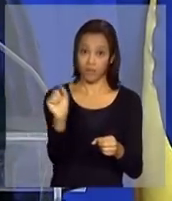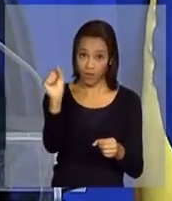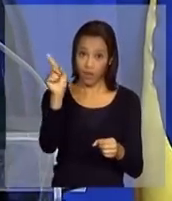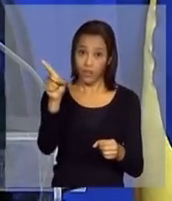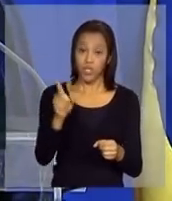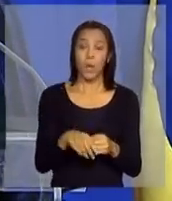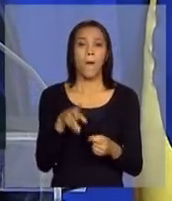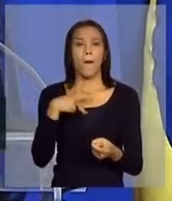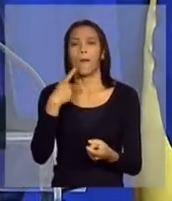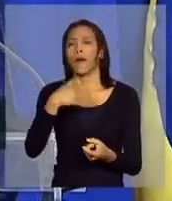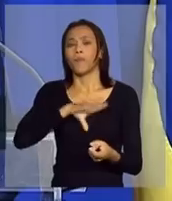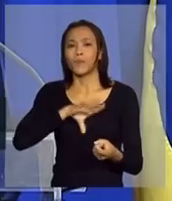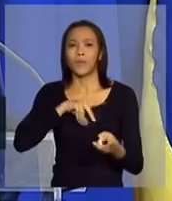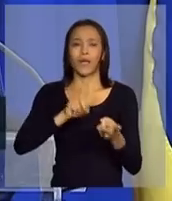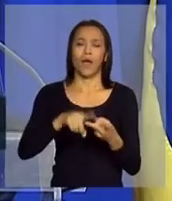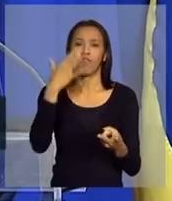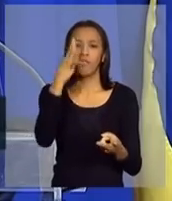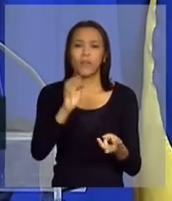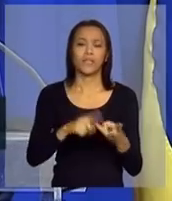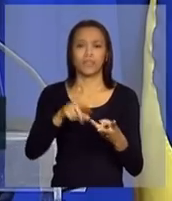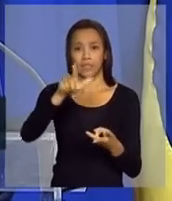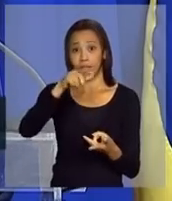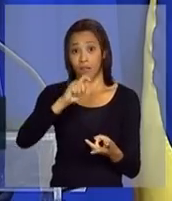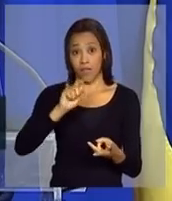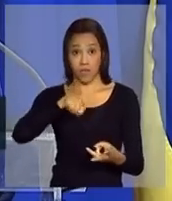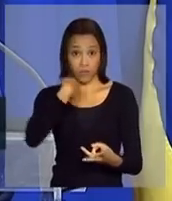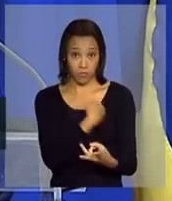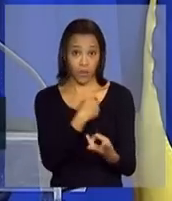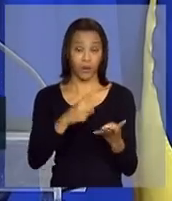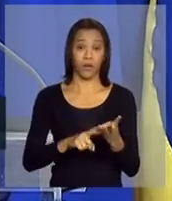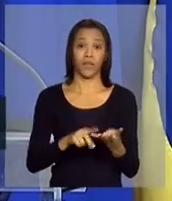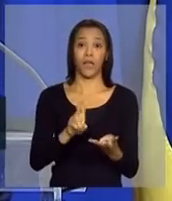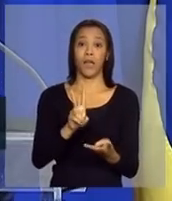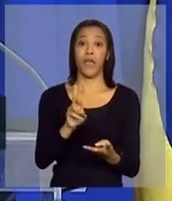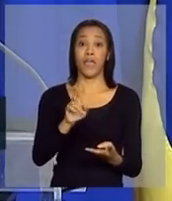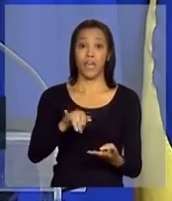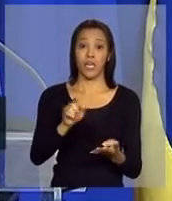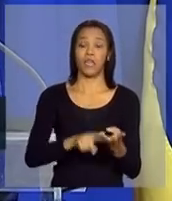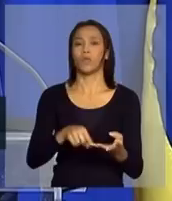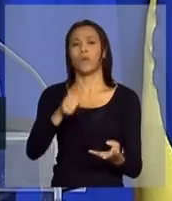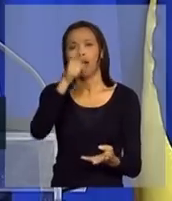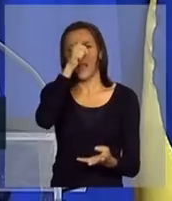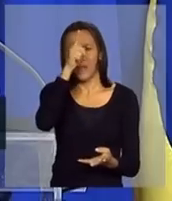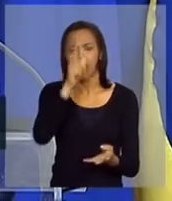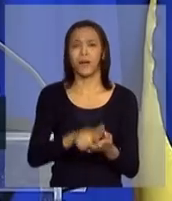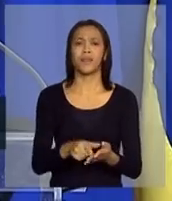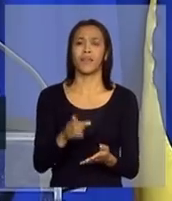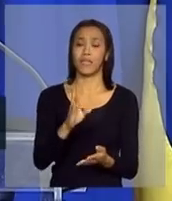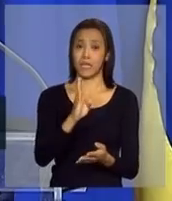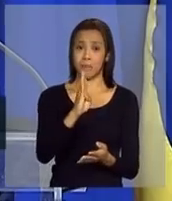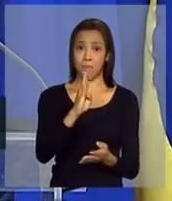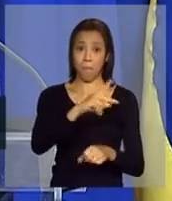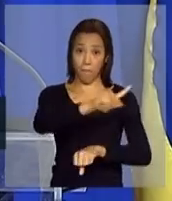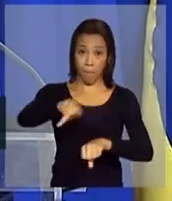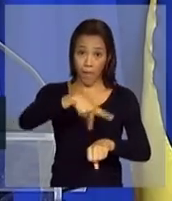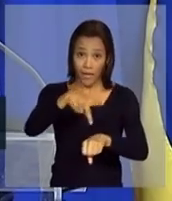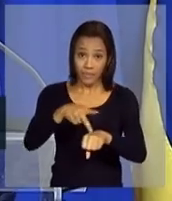dos nossos bolsistas estão Portugal, França, Espanha, Reino Unido, Alemanha, Itália e Países Baixos, o que é, de